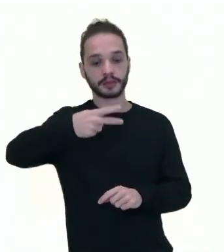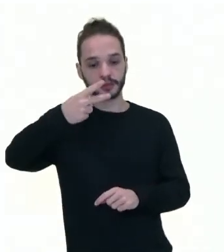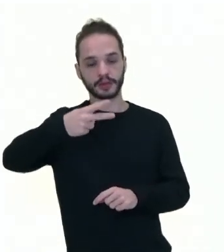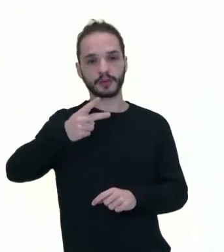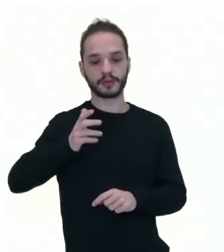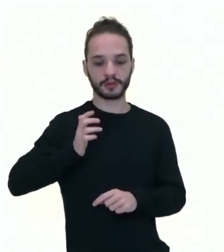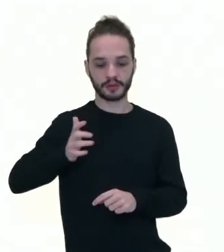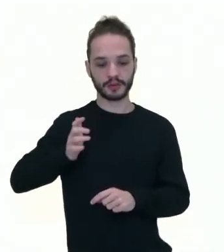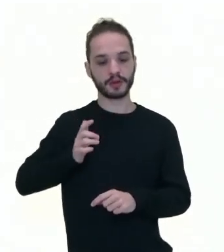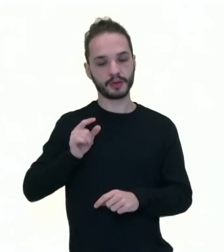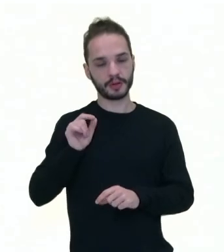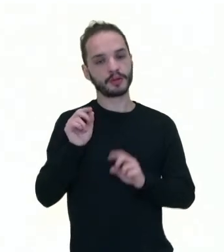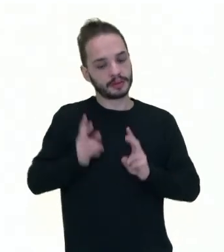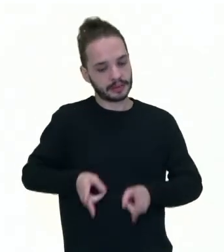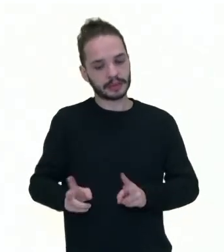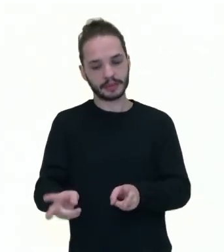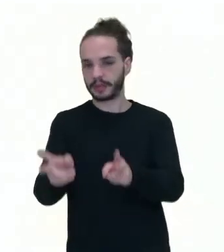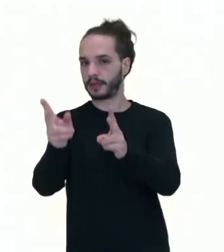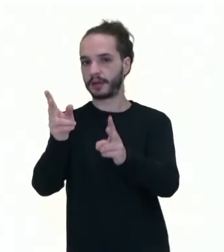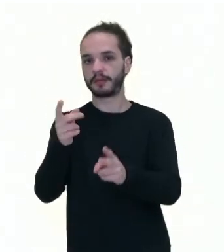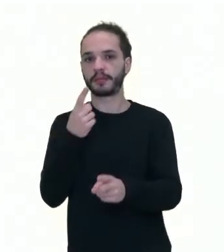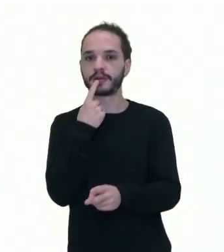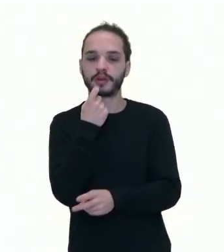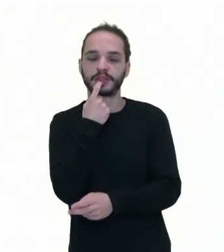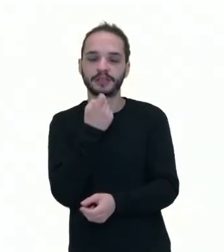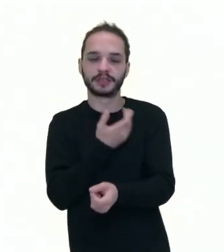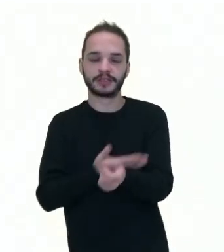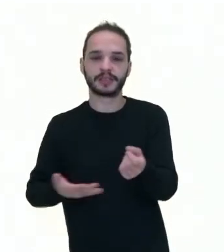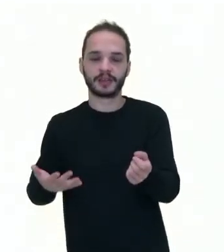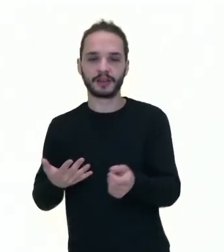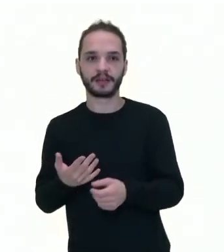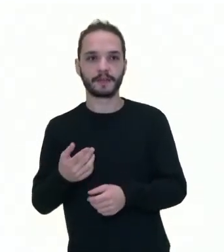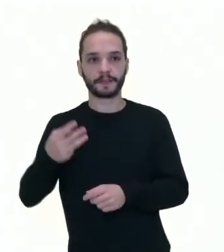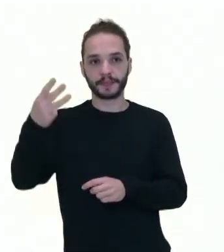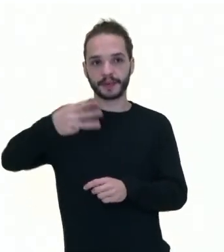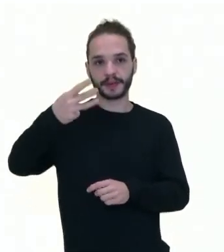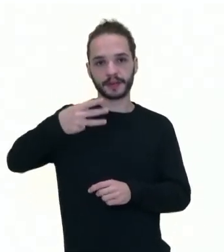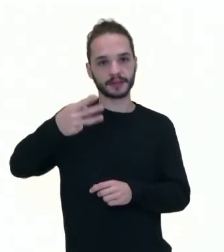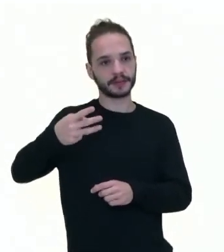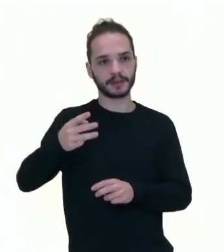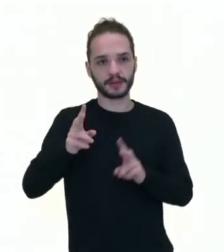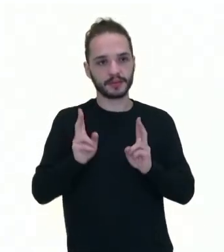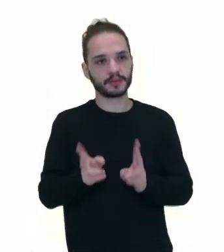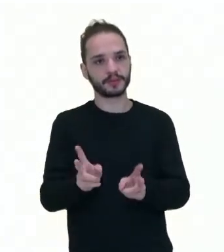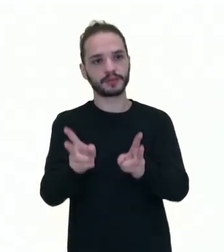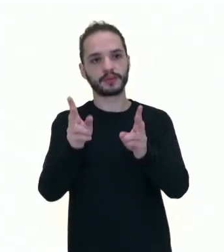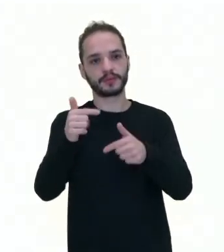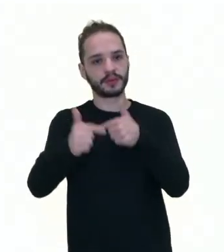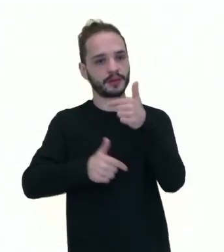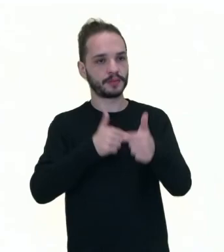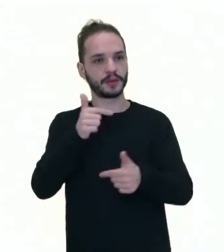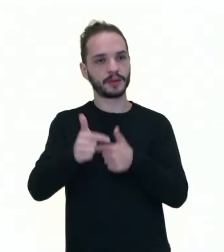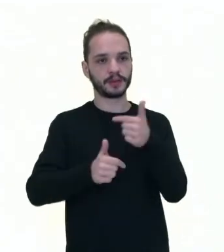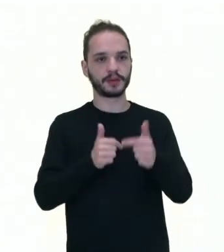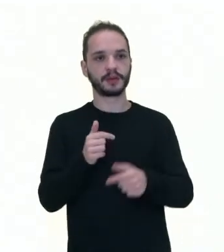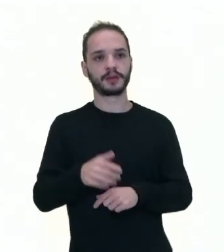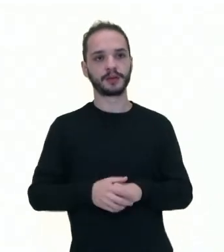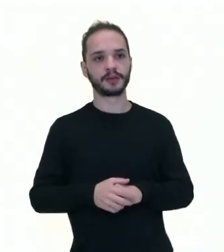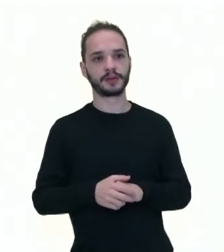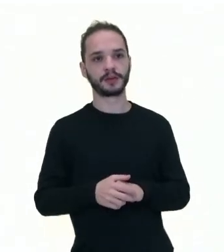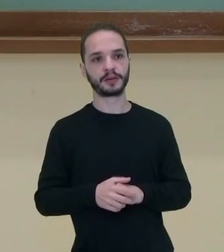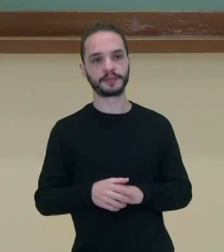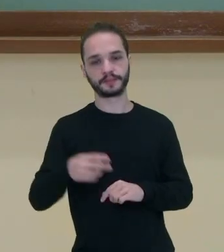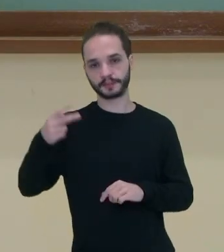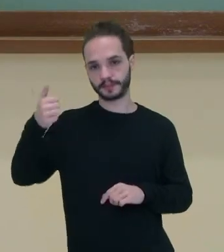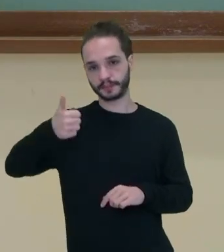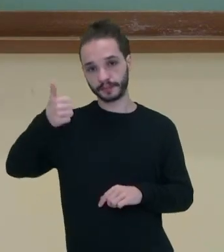vai, né, sempre ser do terceiro estado, né? E o primeiro estado, então a gente tem o clero, o segundo estado a